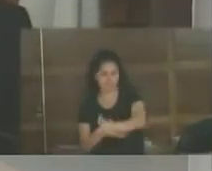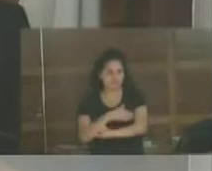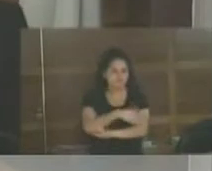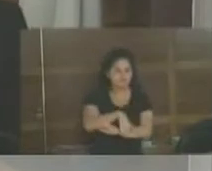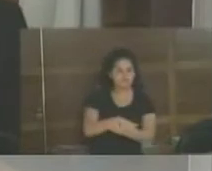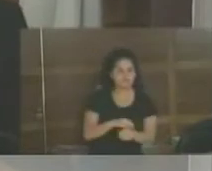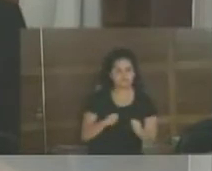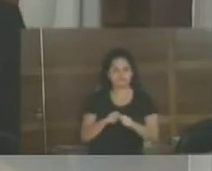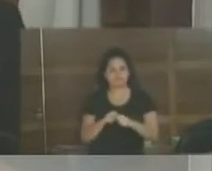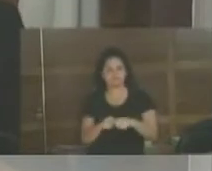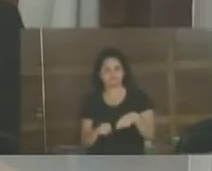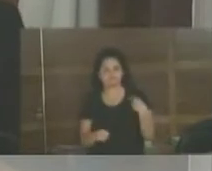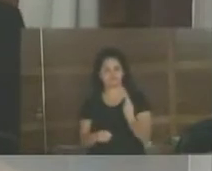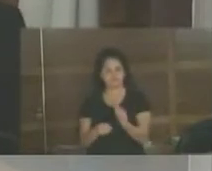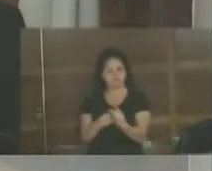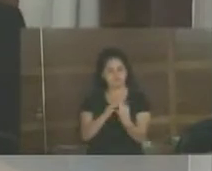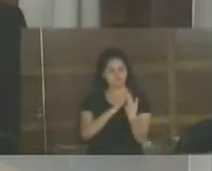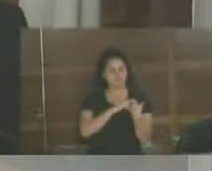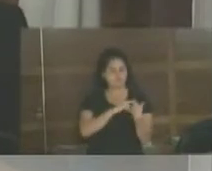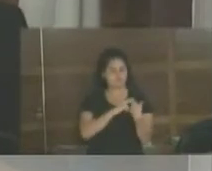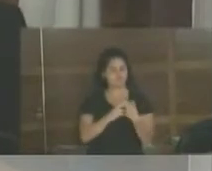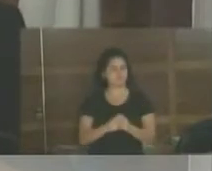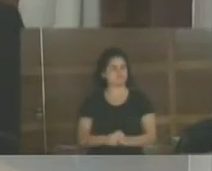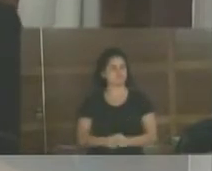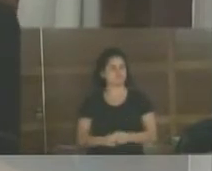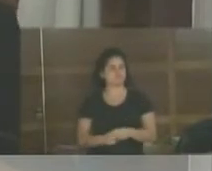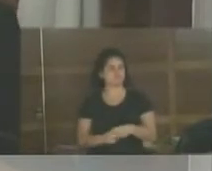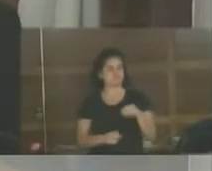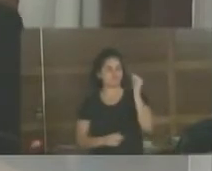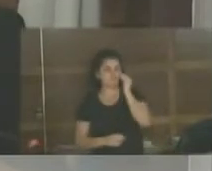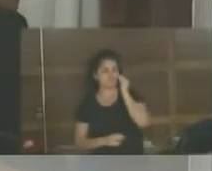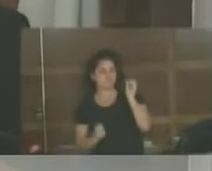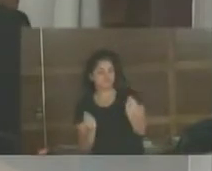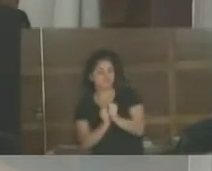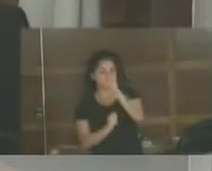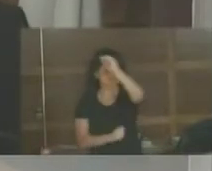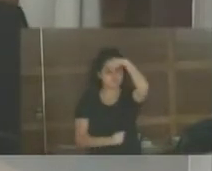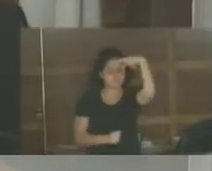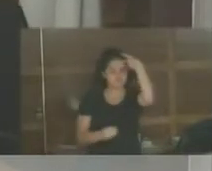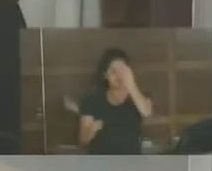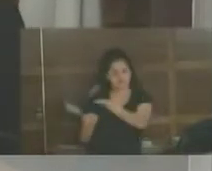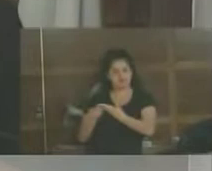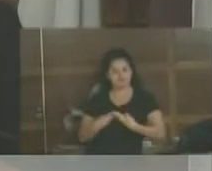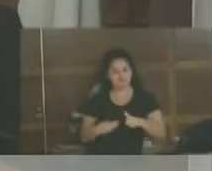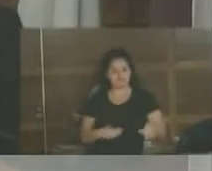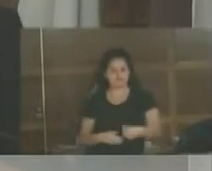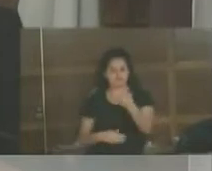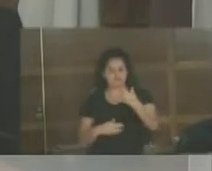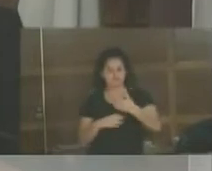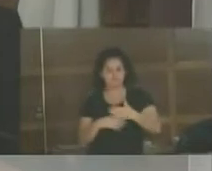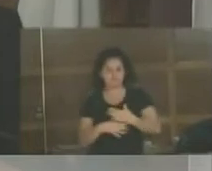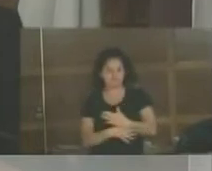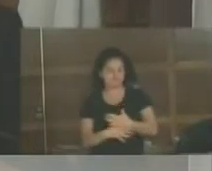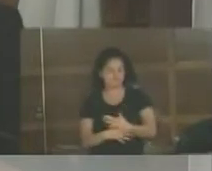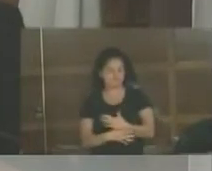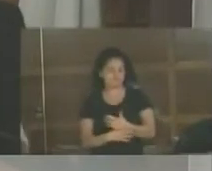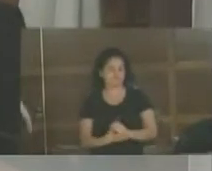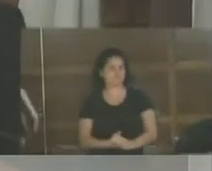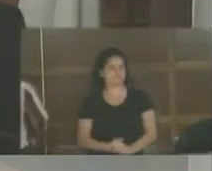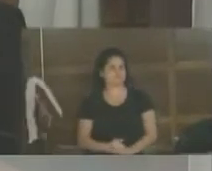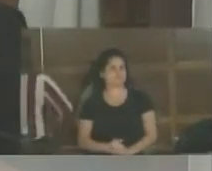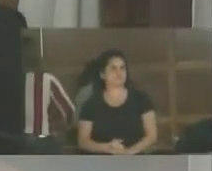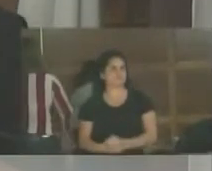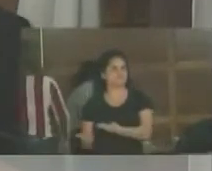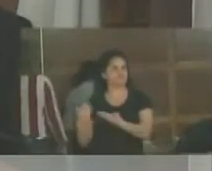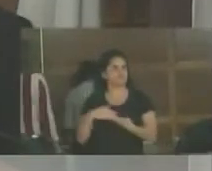é tentar aí, junto com o Executivo, né, trazer melhorias aí para o nosso município em todas as áreas.